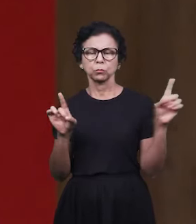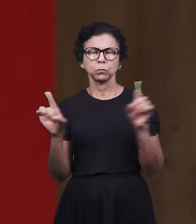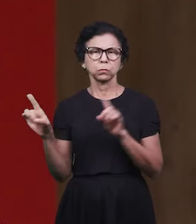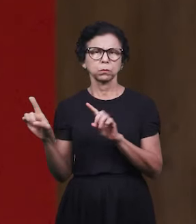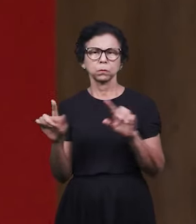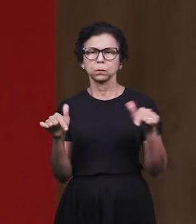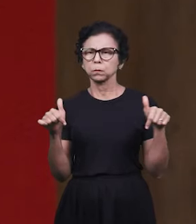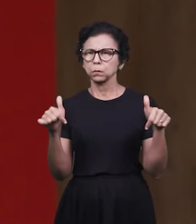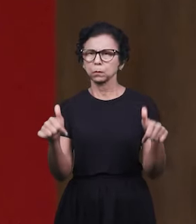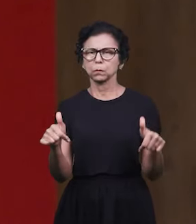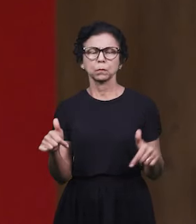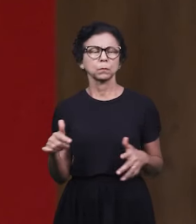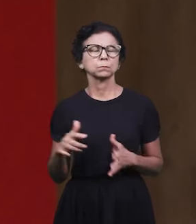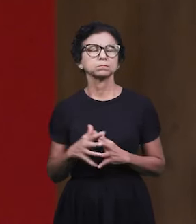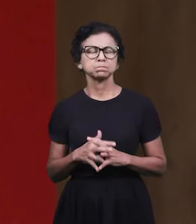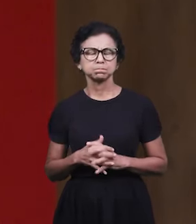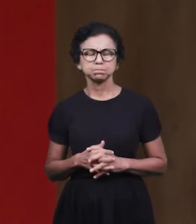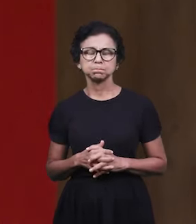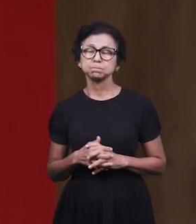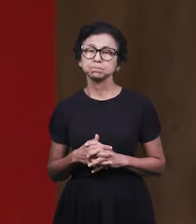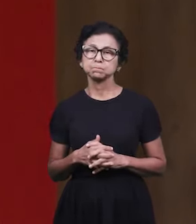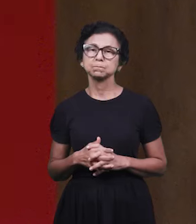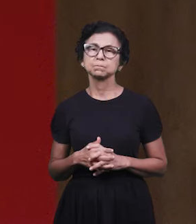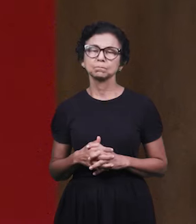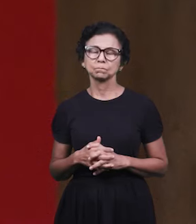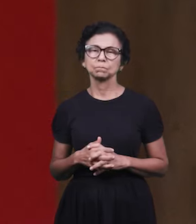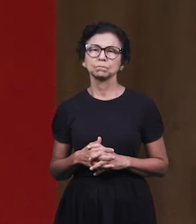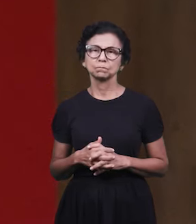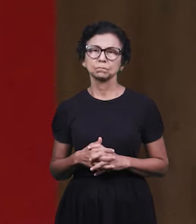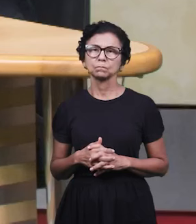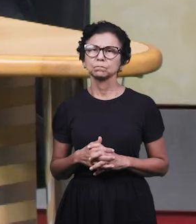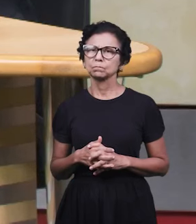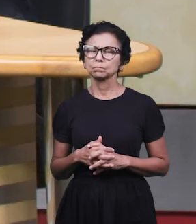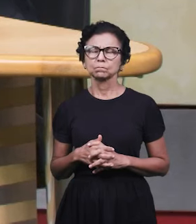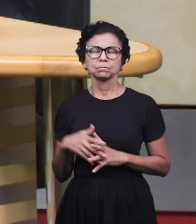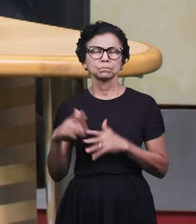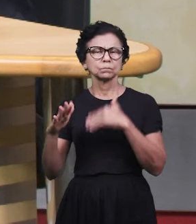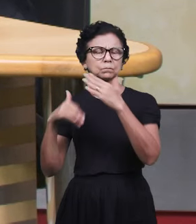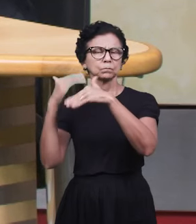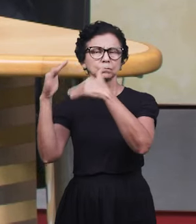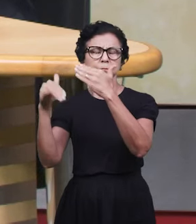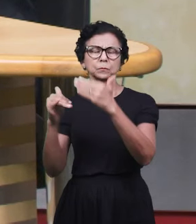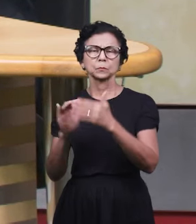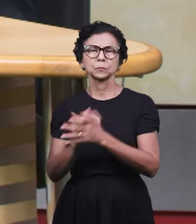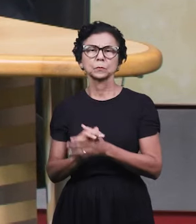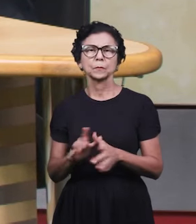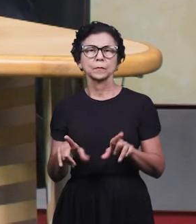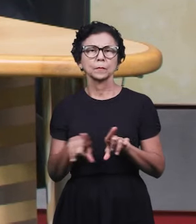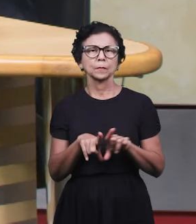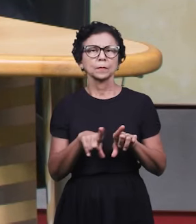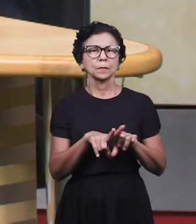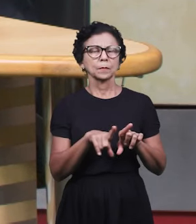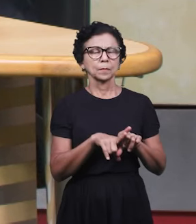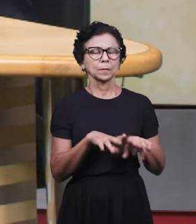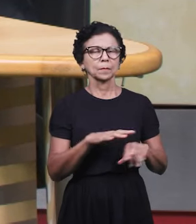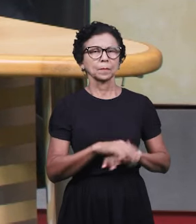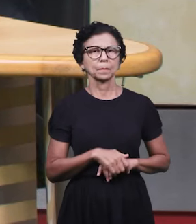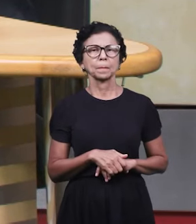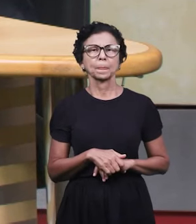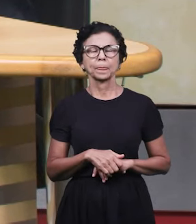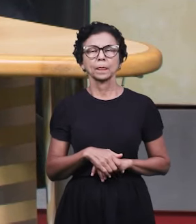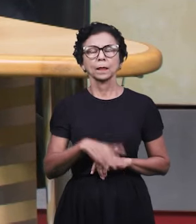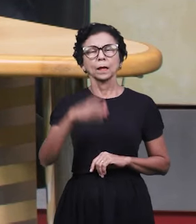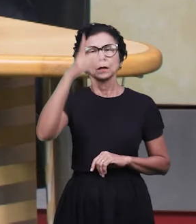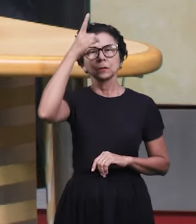nós estamos vivendo, não, Alisson? É verdade. Nós tivemos recentemente, há 2 semanas atrás, uma vigília na igreja que o senhor orientou sobre dons